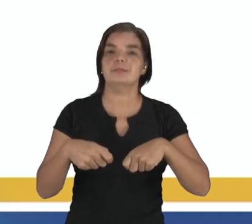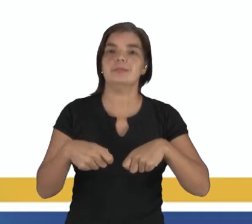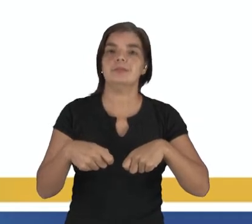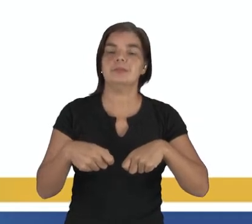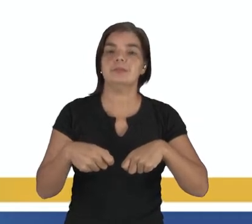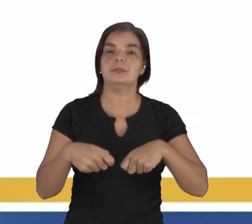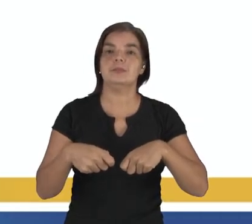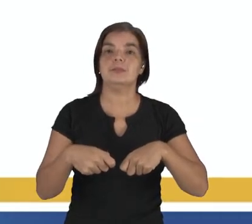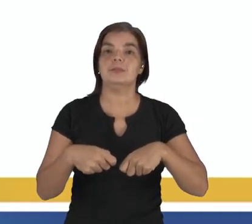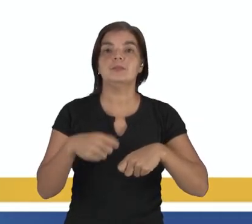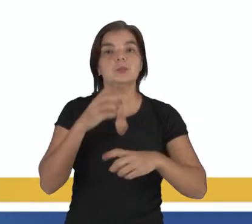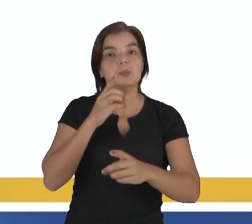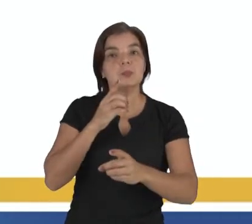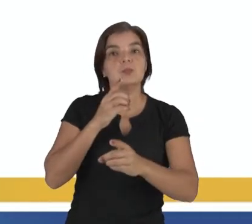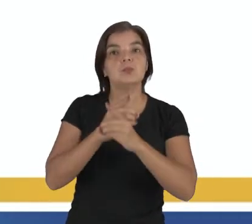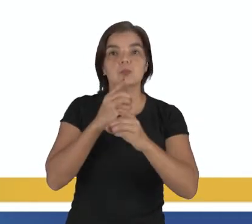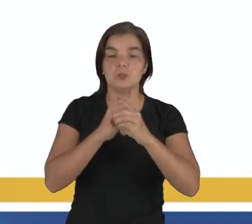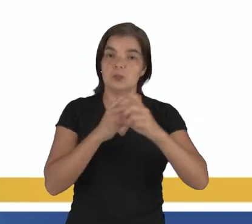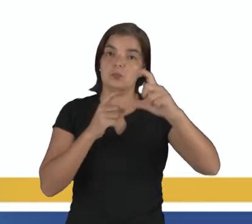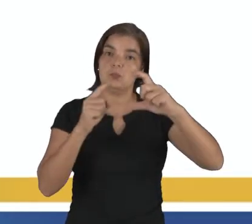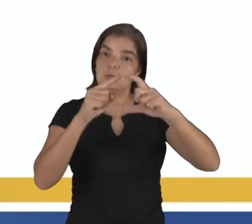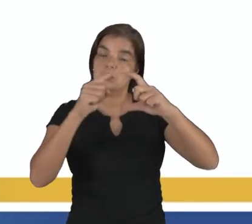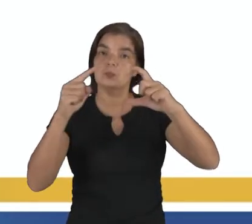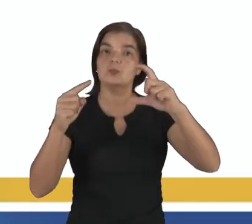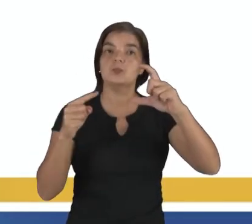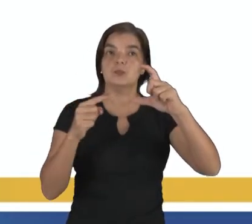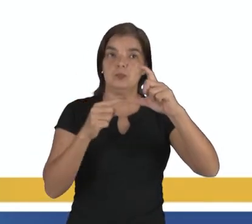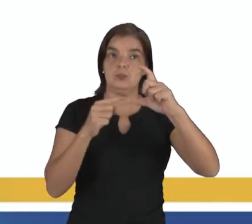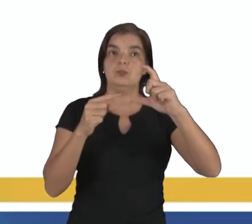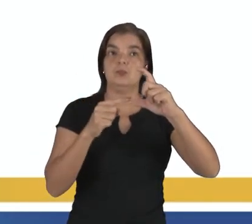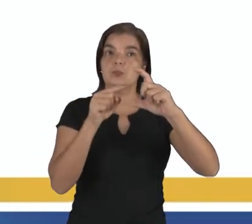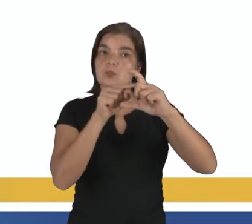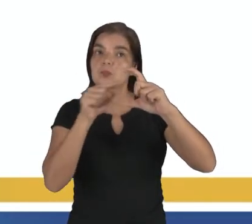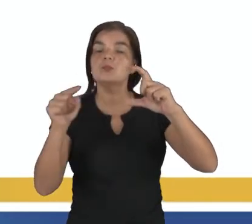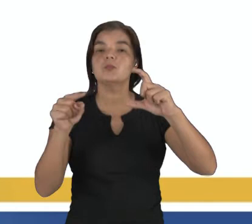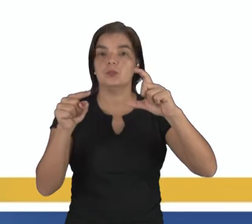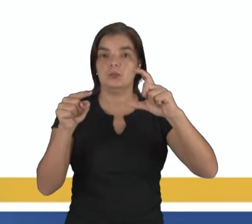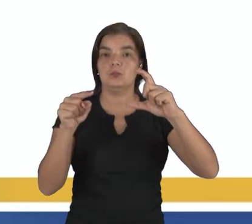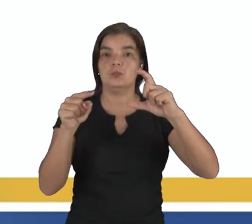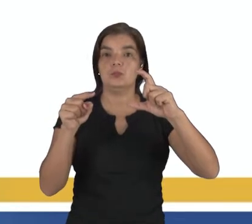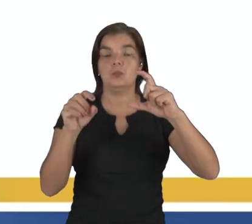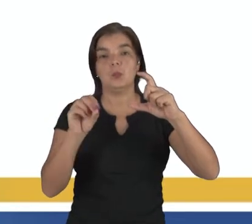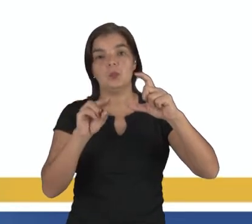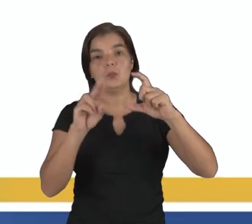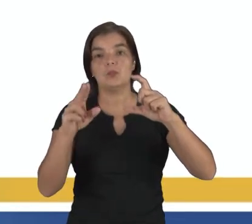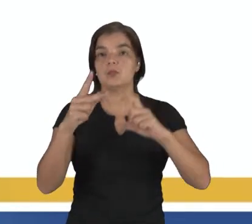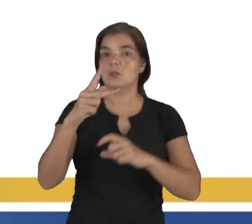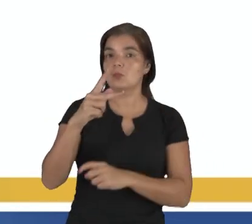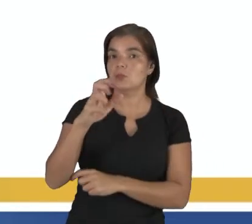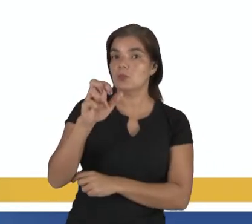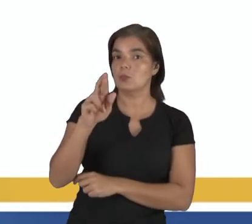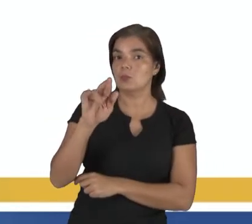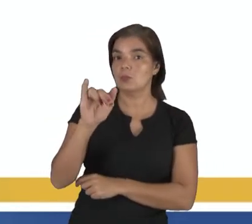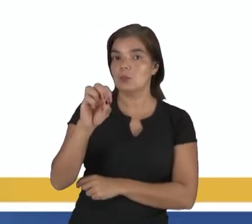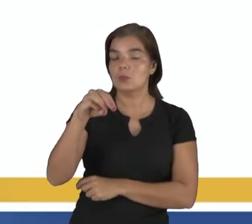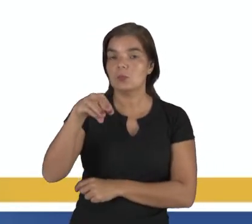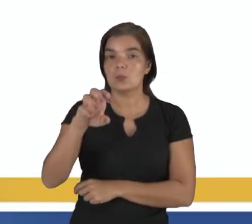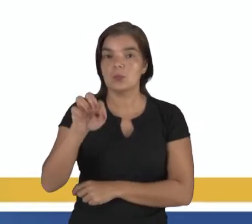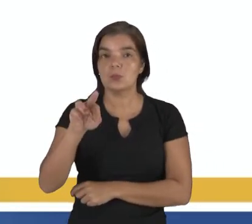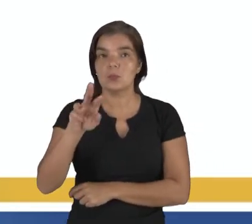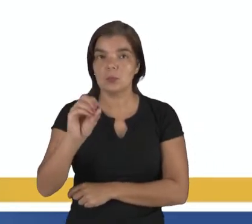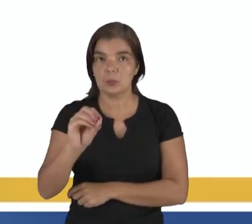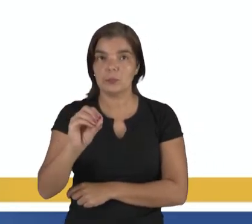que possibilita determinar o comprimento da circunferência ou perímetro